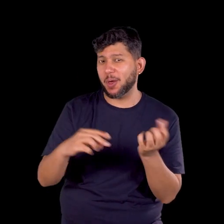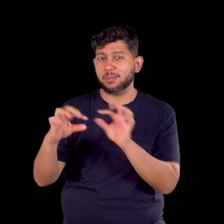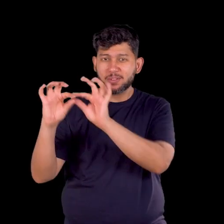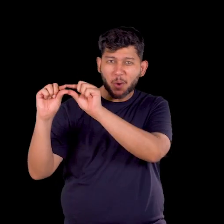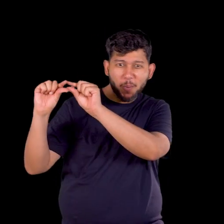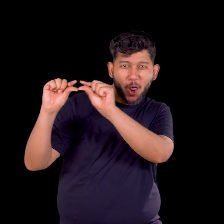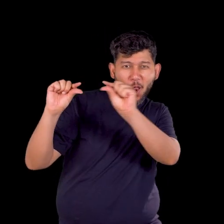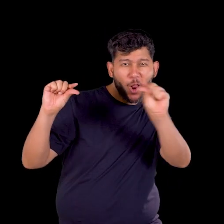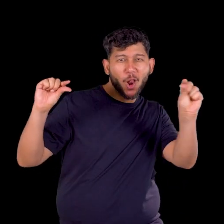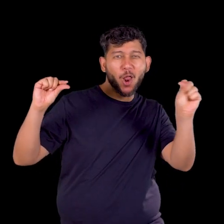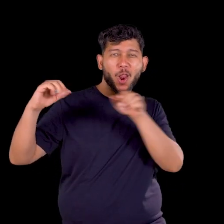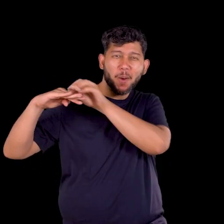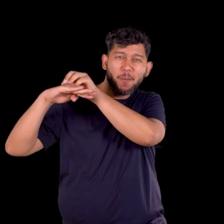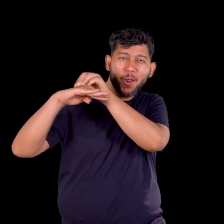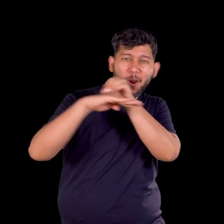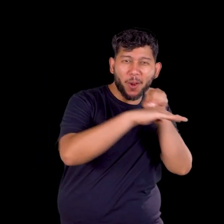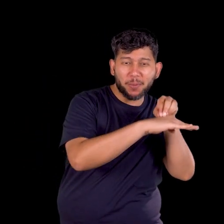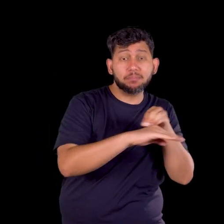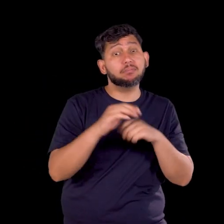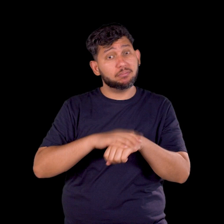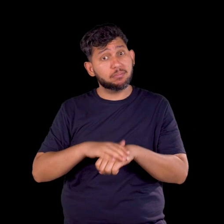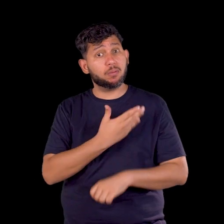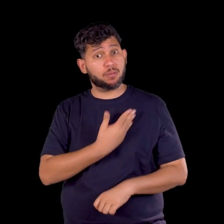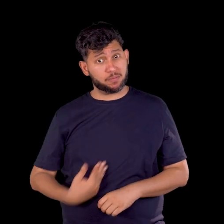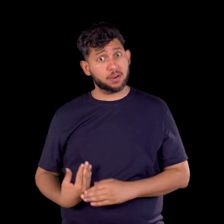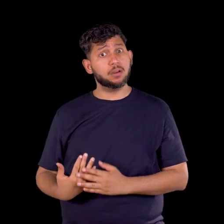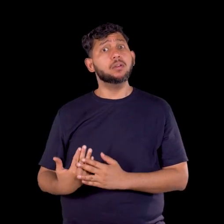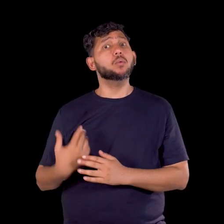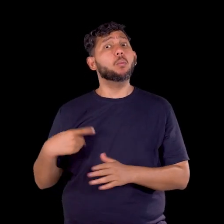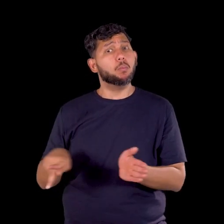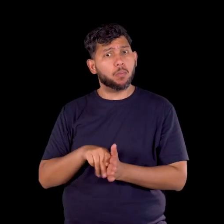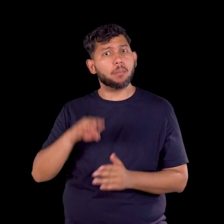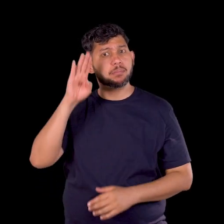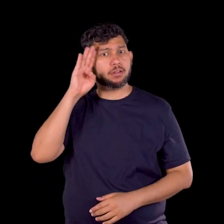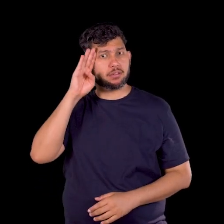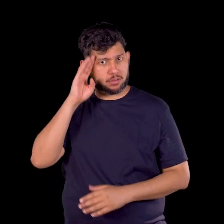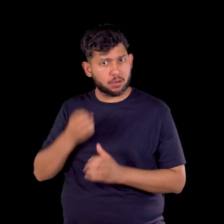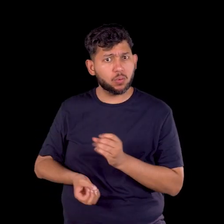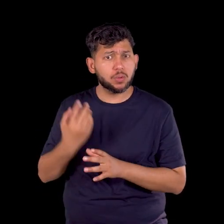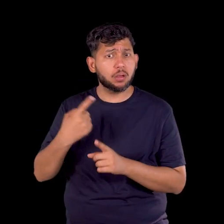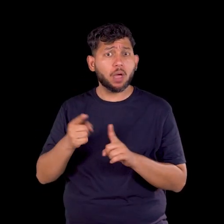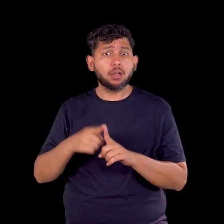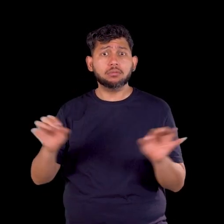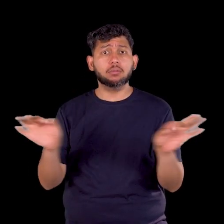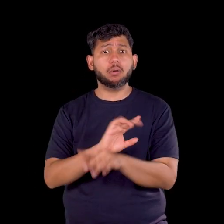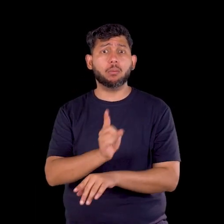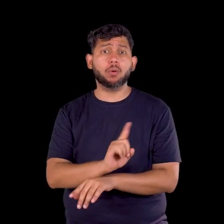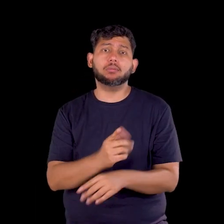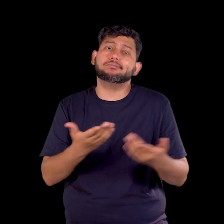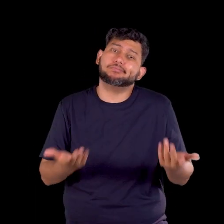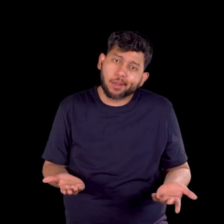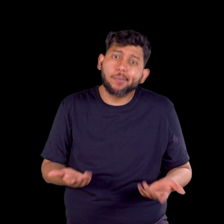militar, que sequer chegou a ser concluída e ainda assim teve um grande impacto social e para o meio